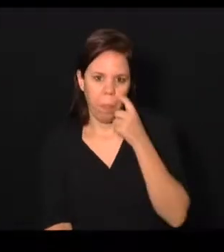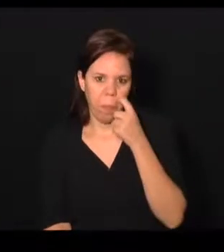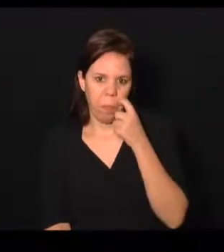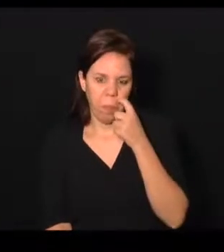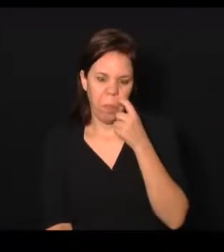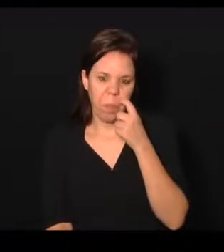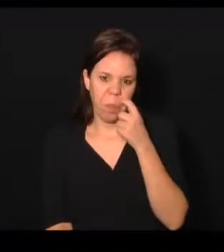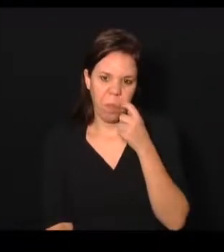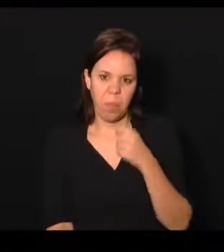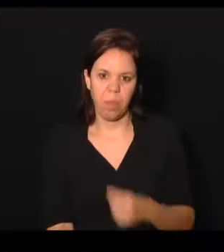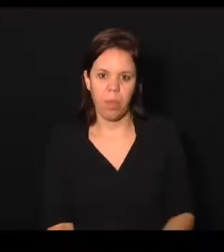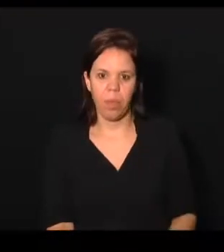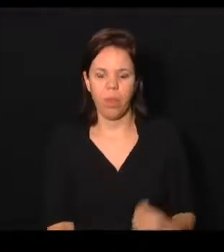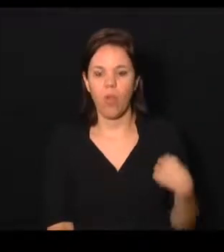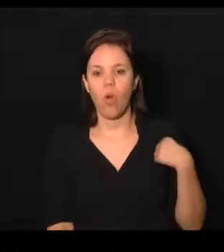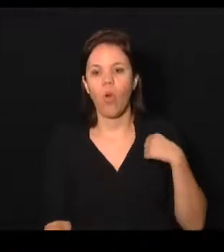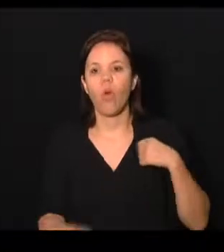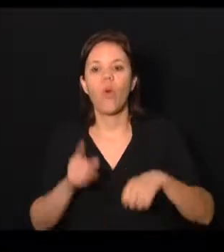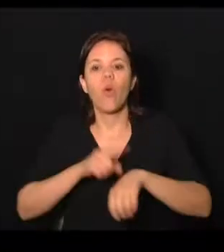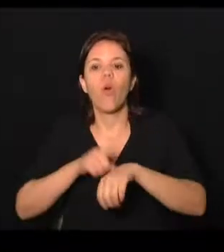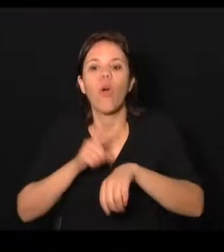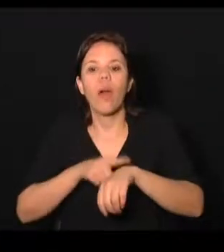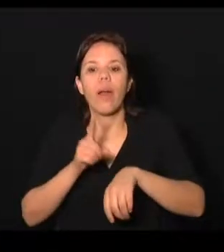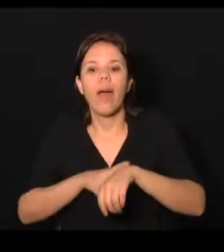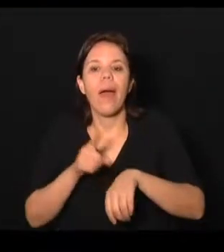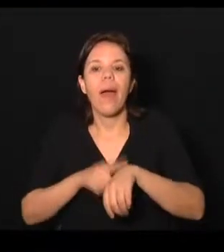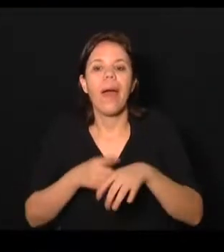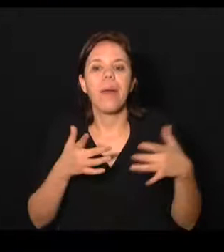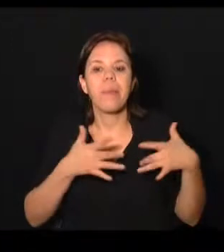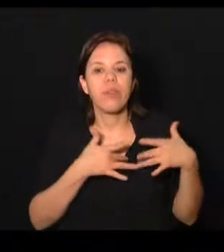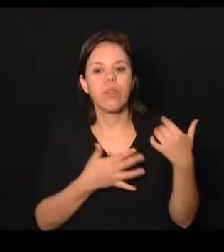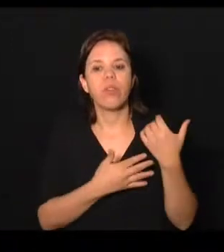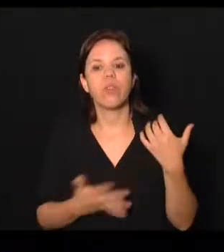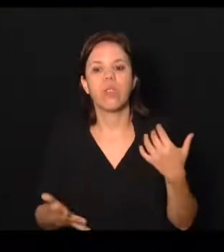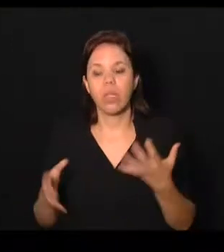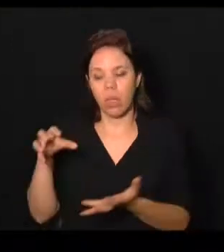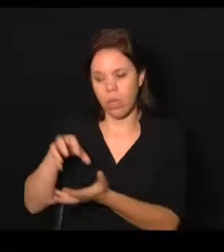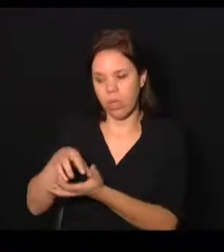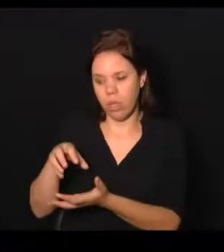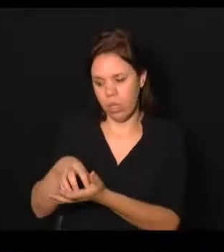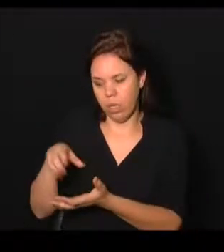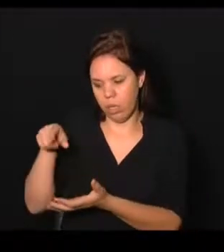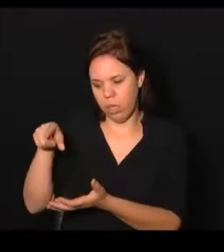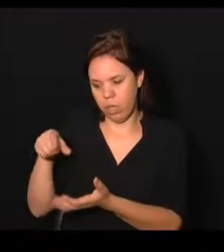balbuciou ali, os horários para doação de sangue. Então, no Centro de Hematologia,